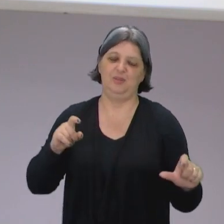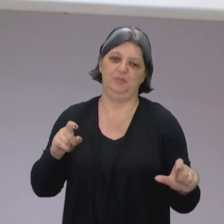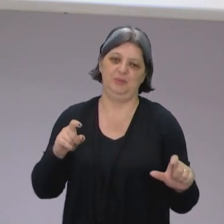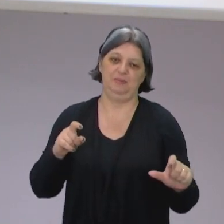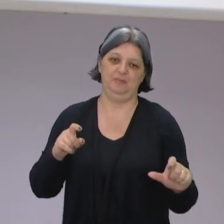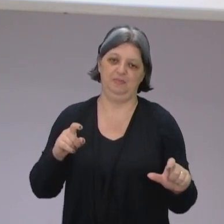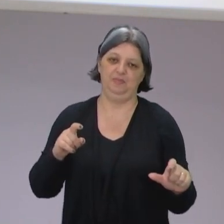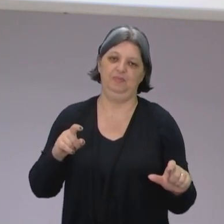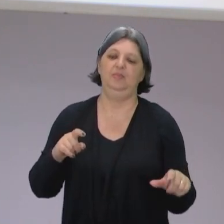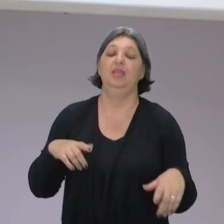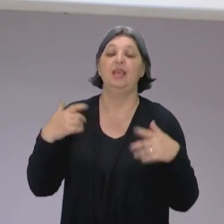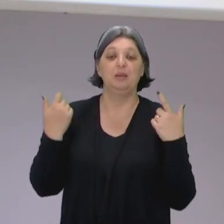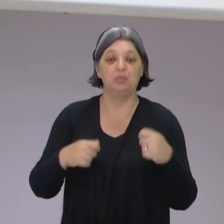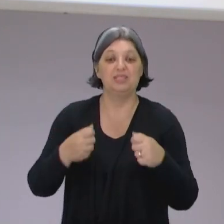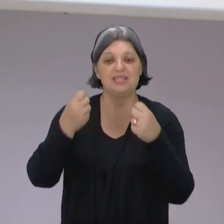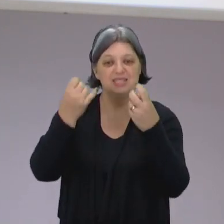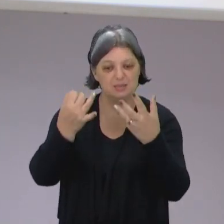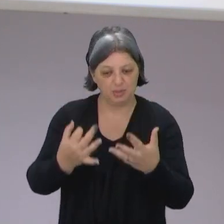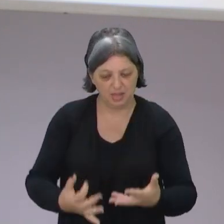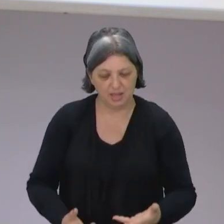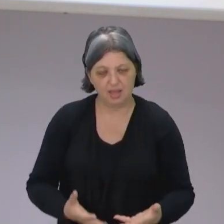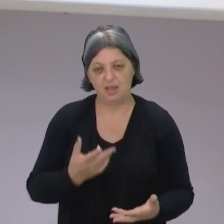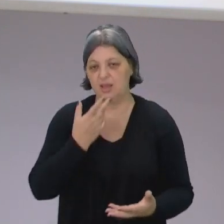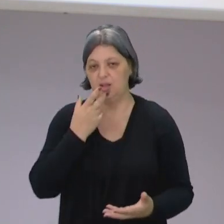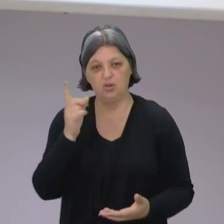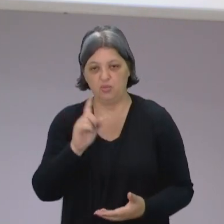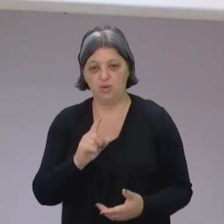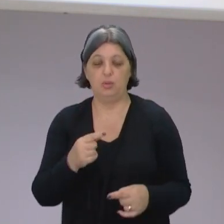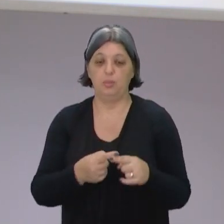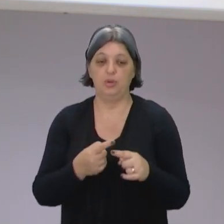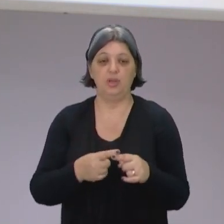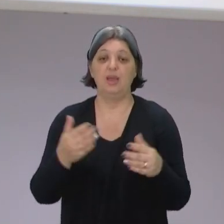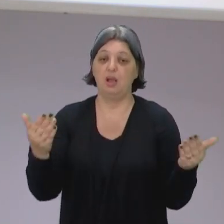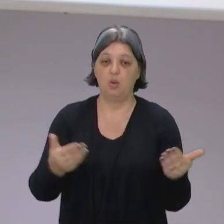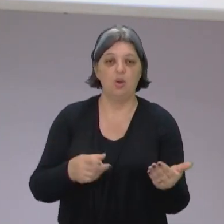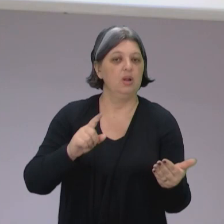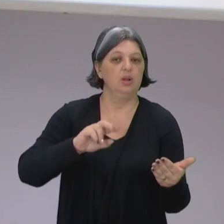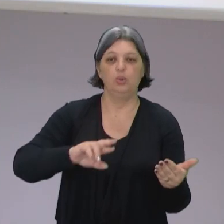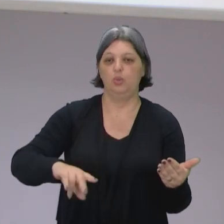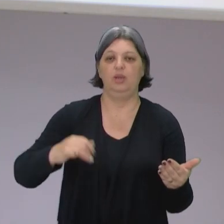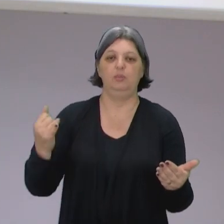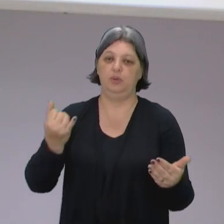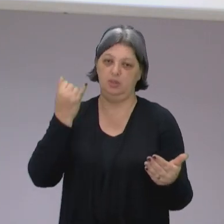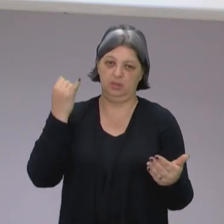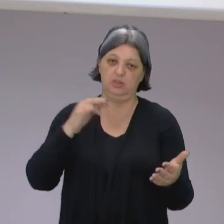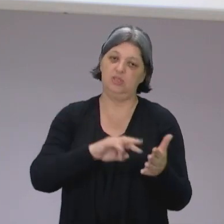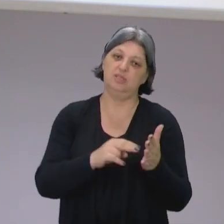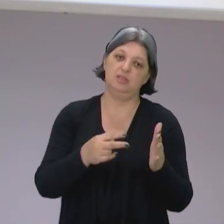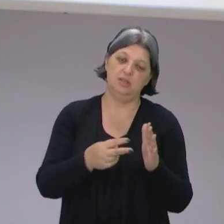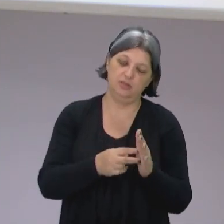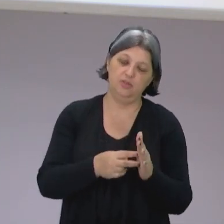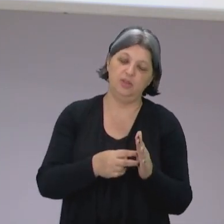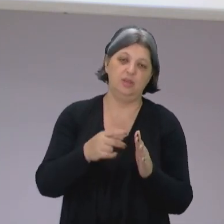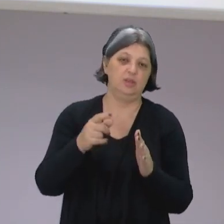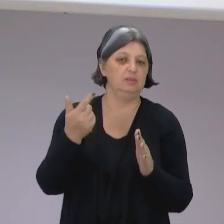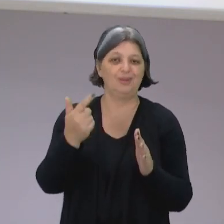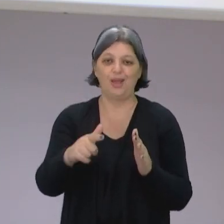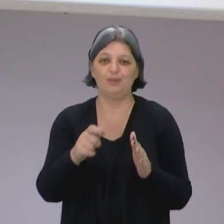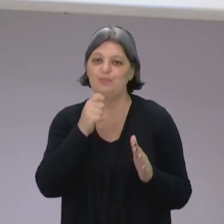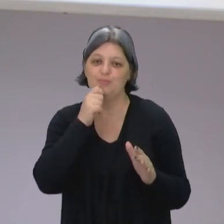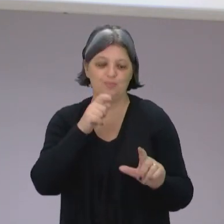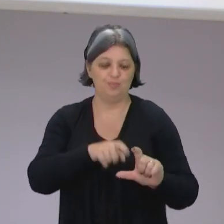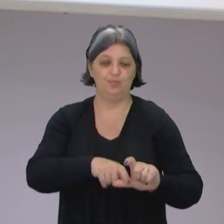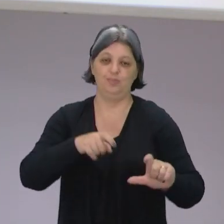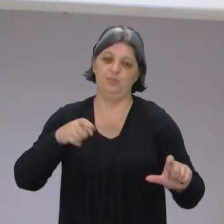eu preciso te explicar que eu não falei sobre aquilo porque não faz sentido, então quer dizer que a sua leitura ainda não está autônoma. Você ainda não está conseguindo